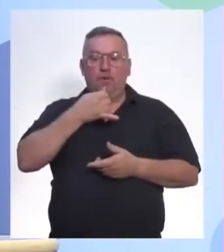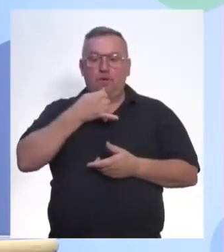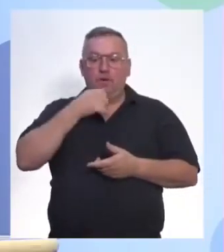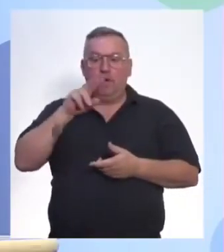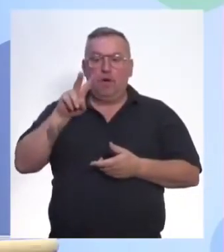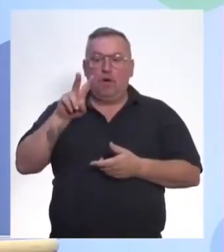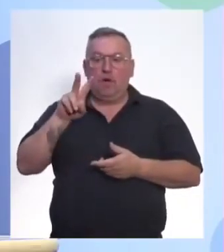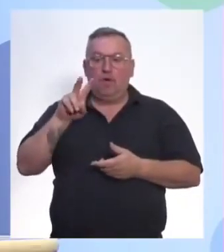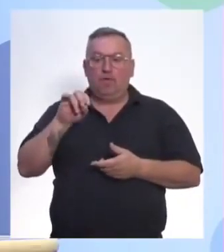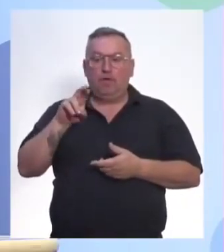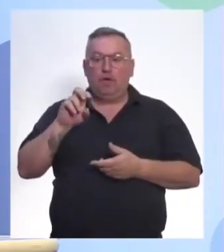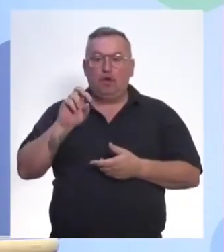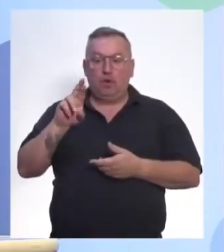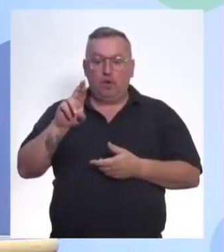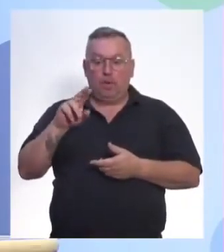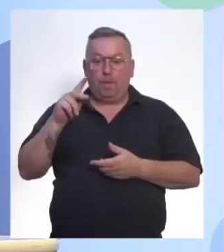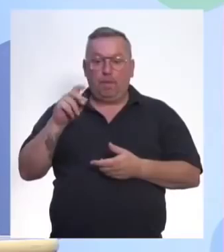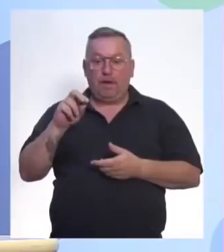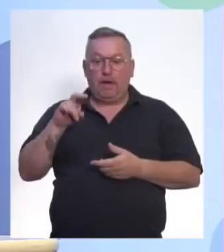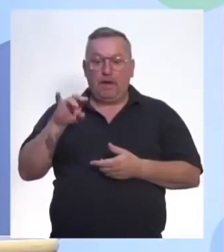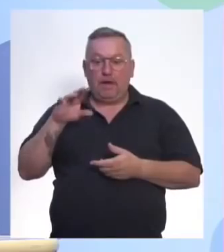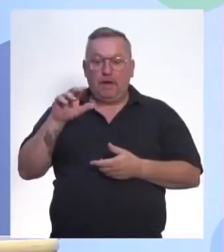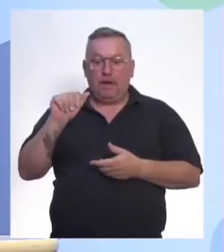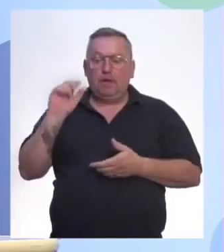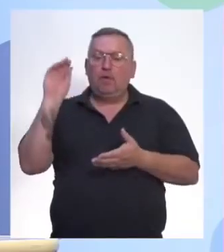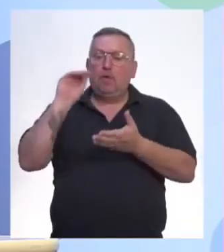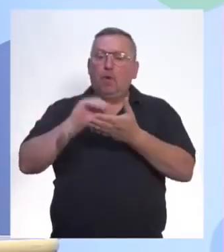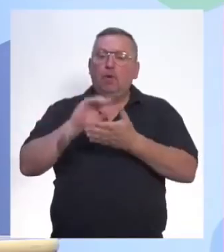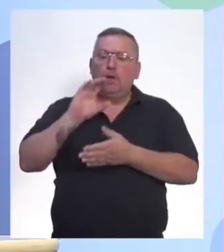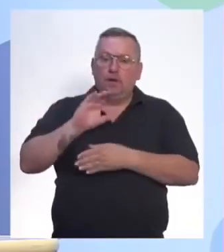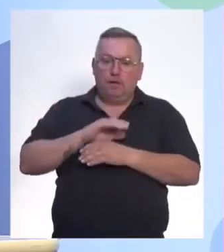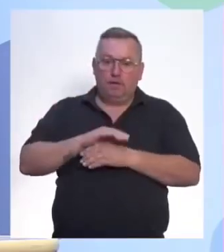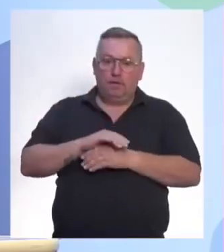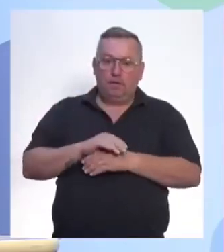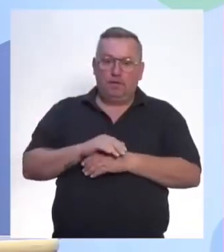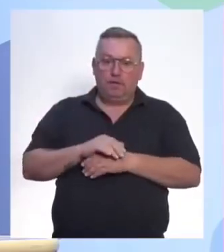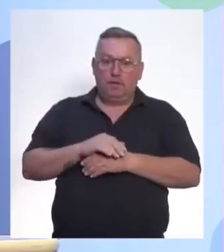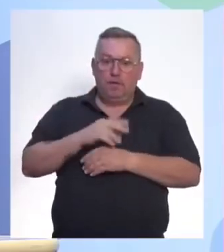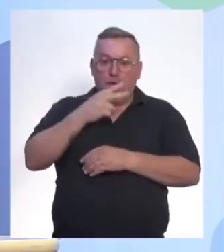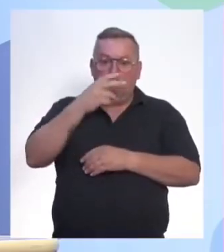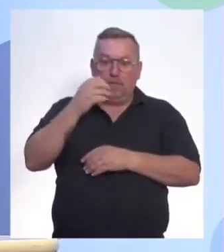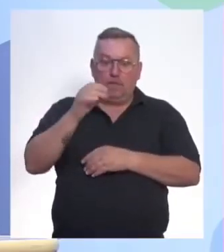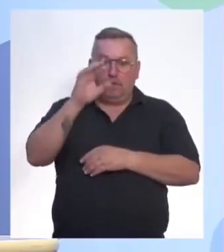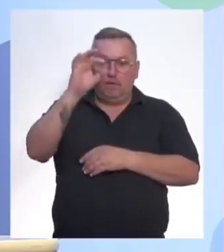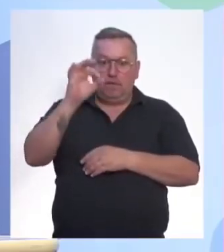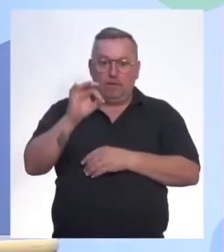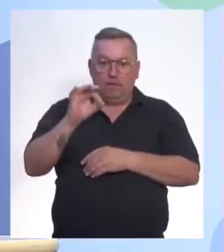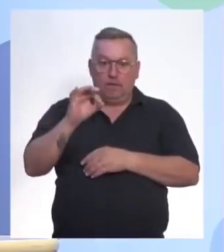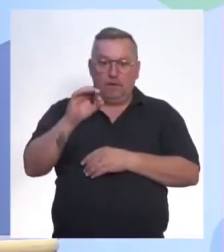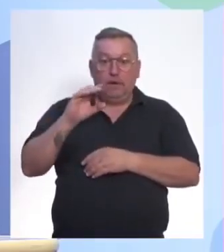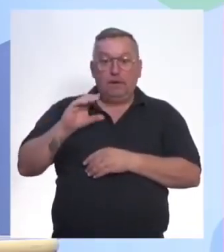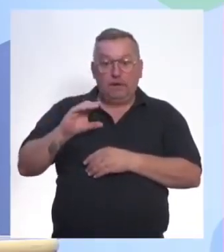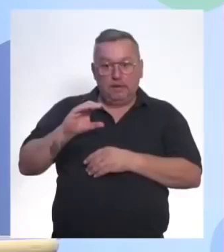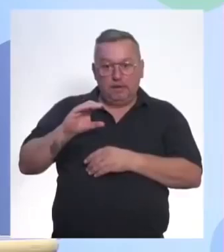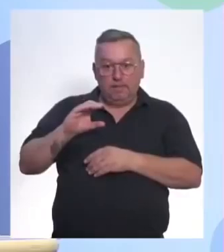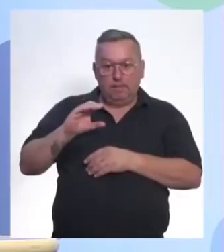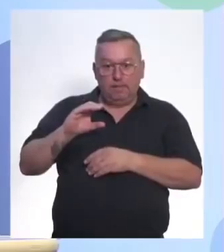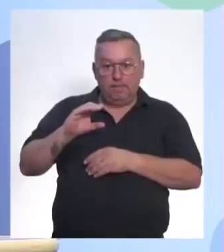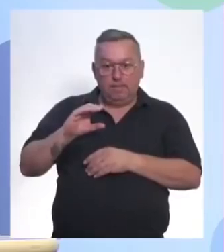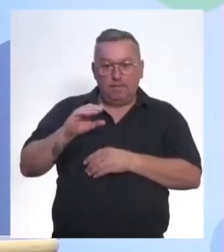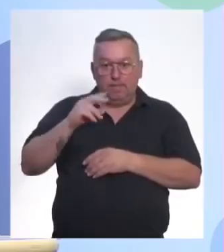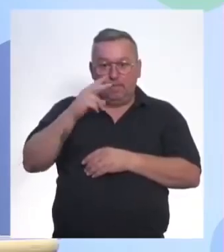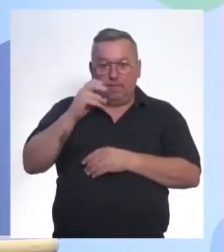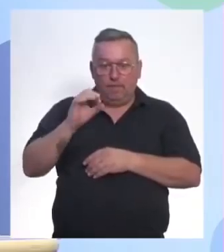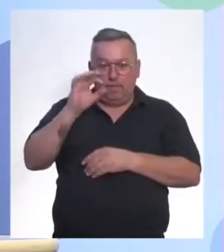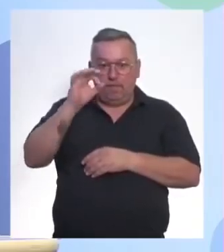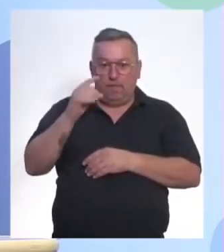o Vitor Pereira, ele colocou até assim, bem completinho, 20% C. Ele colocou que